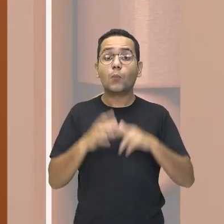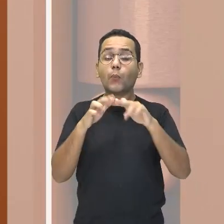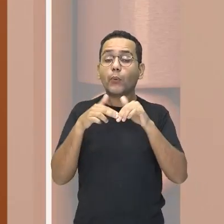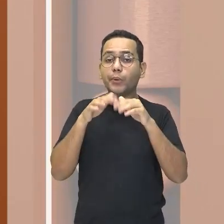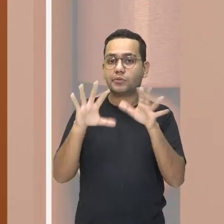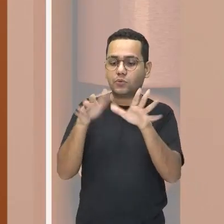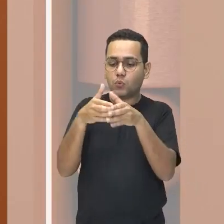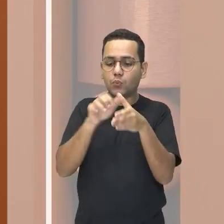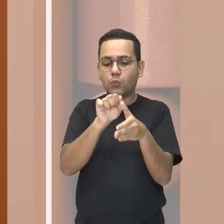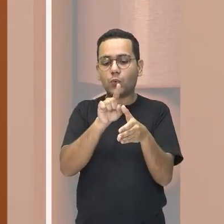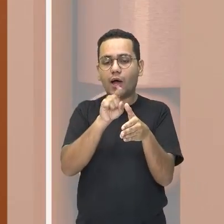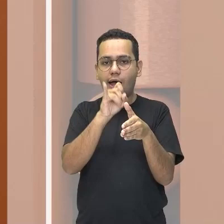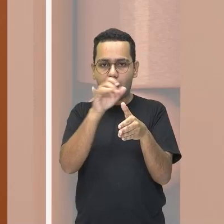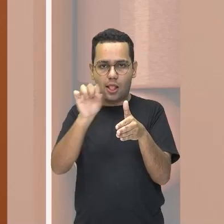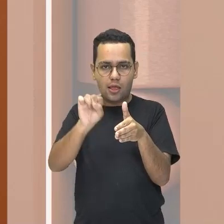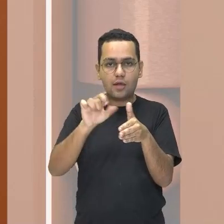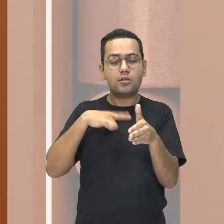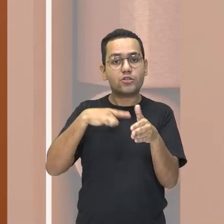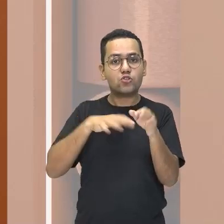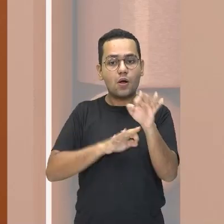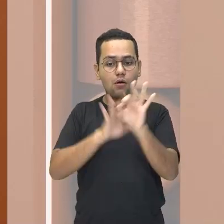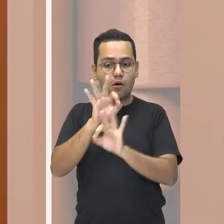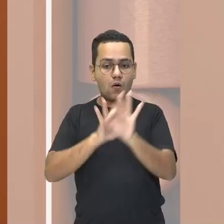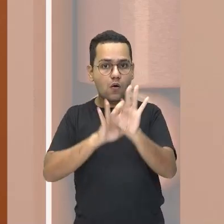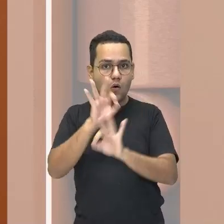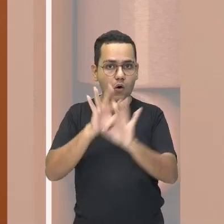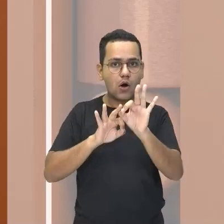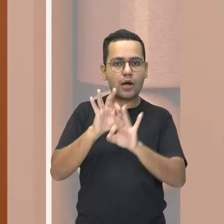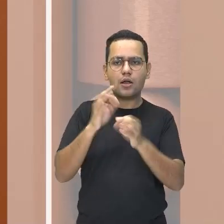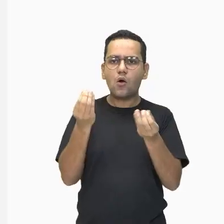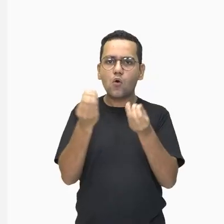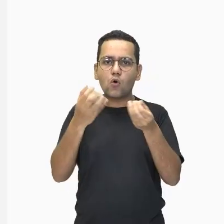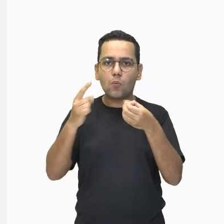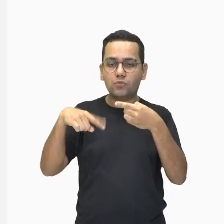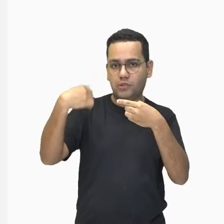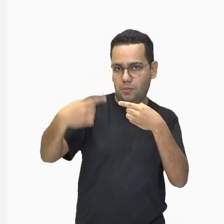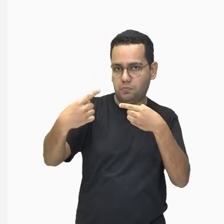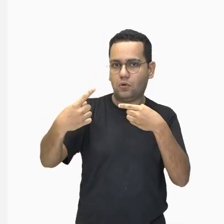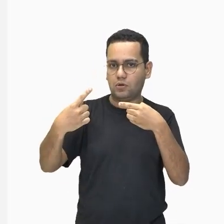planos para o que fazer após o conflito. Vamos adiante.